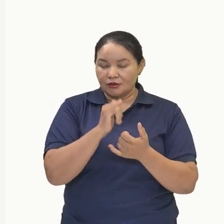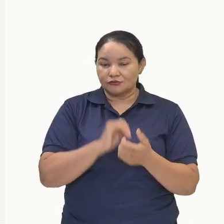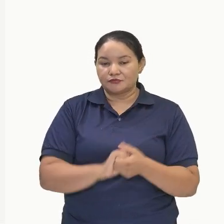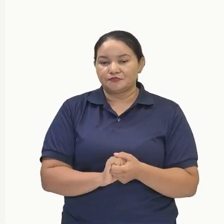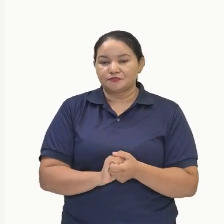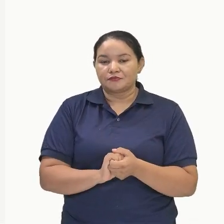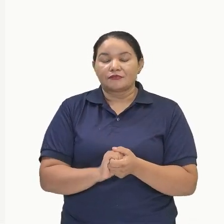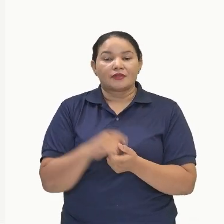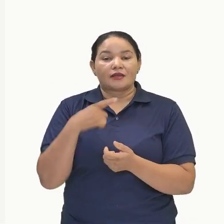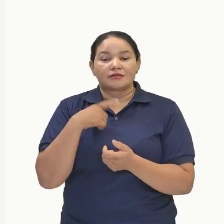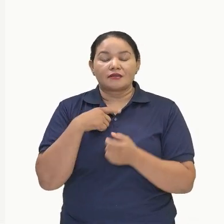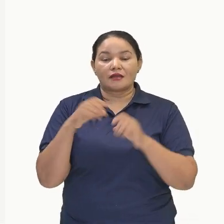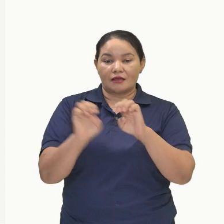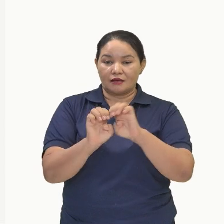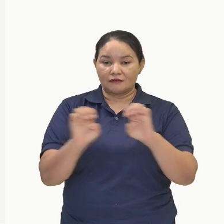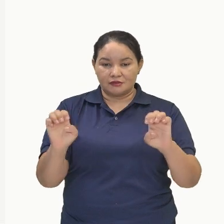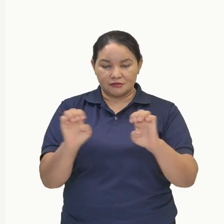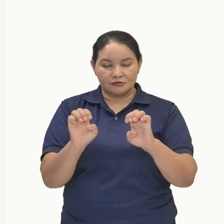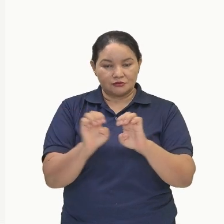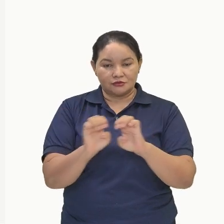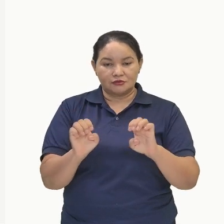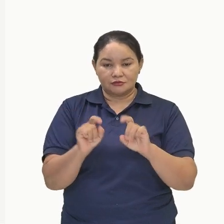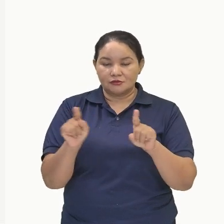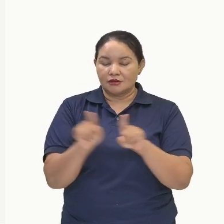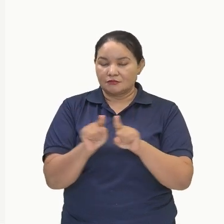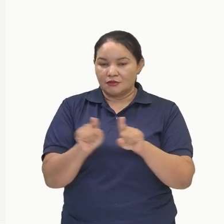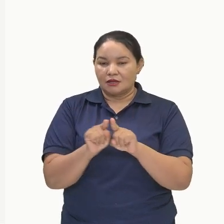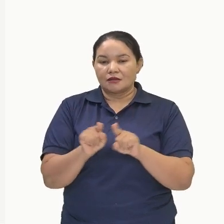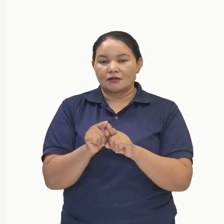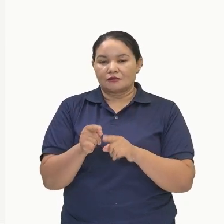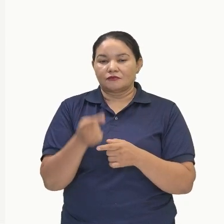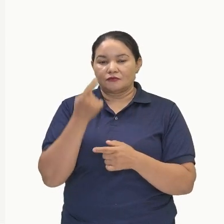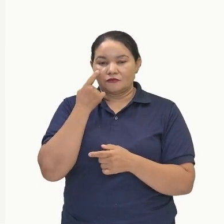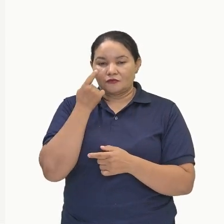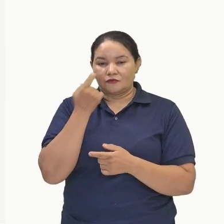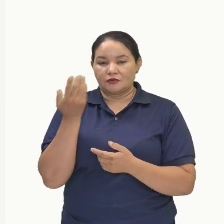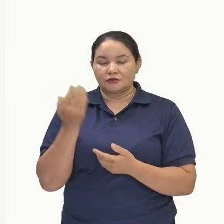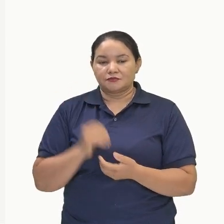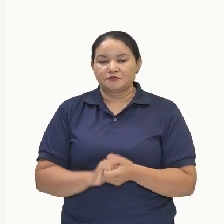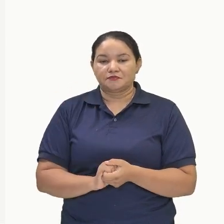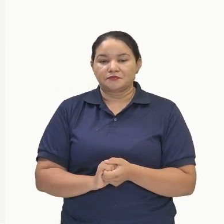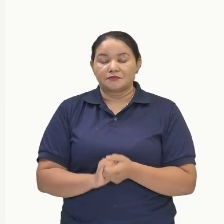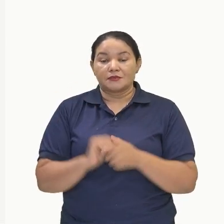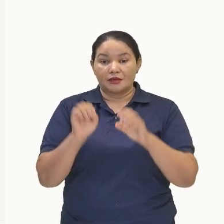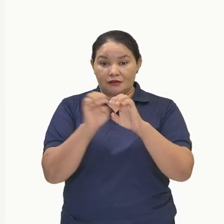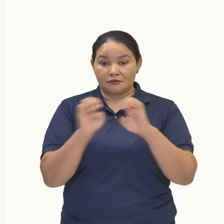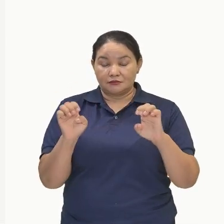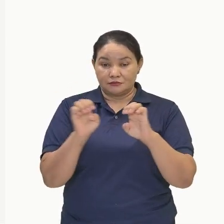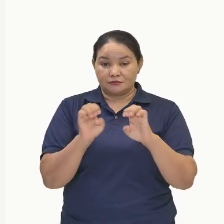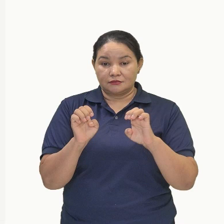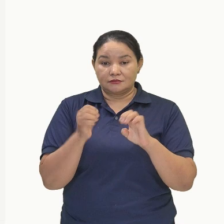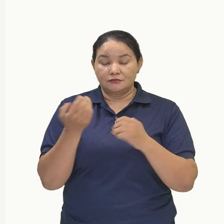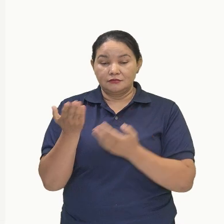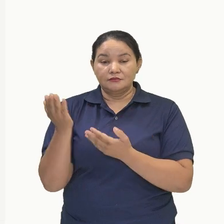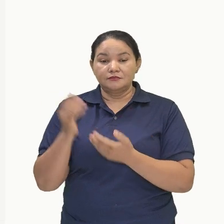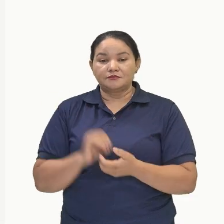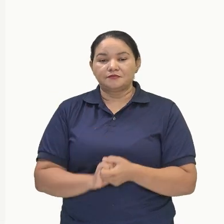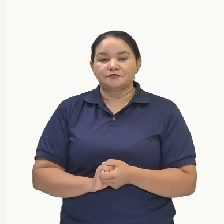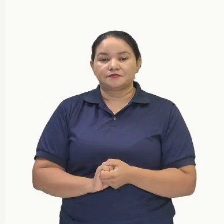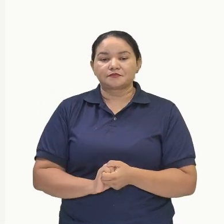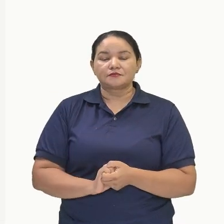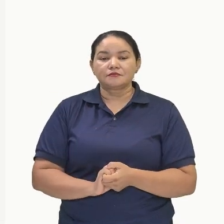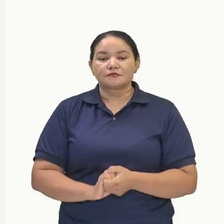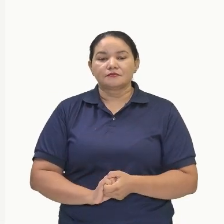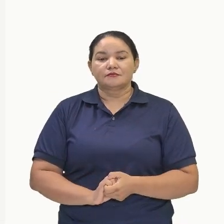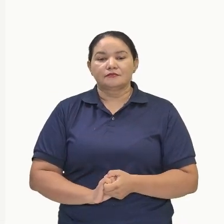as equações dos receptores. Vamos lá. Equações dos receptores, na verdade, é a equação dos